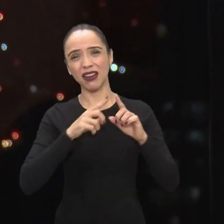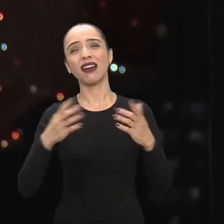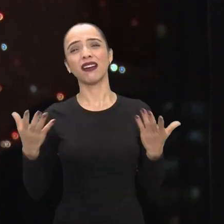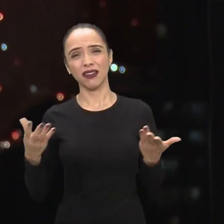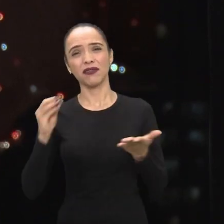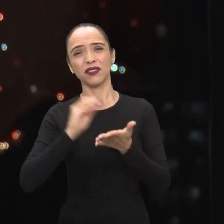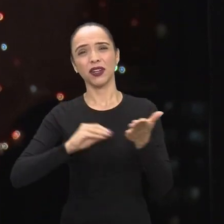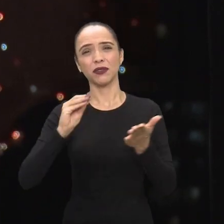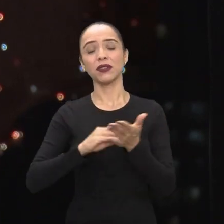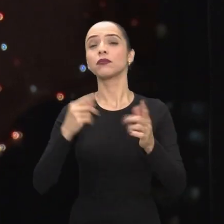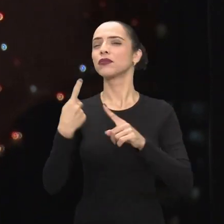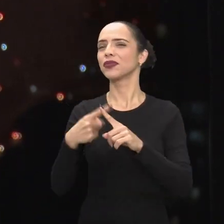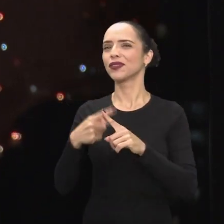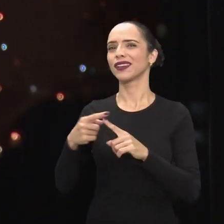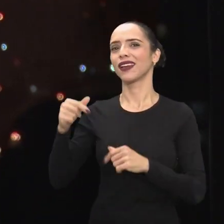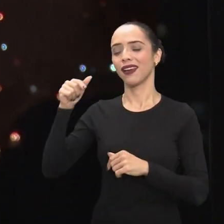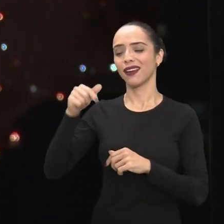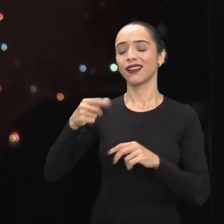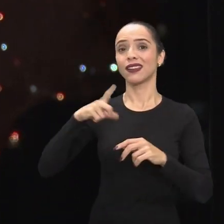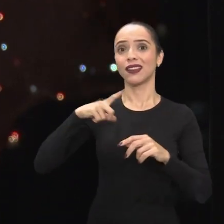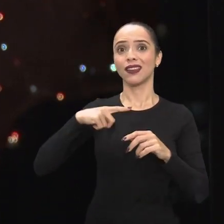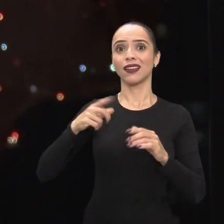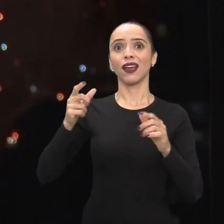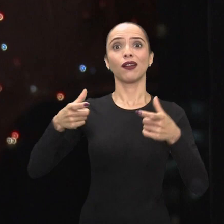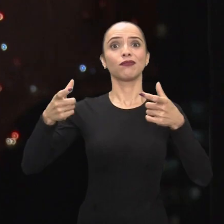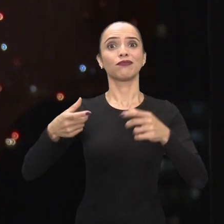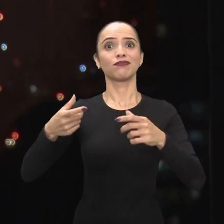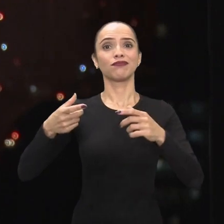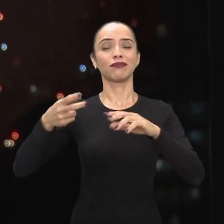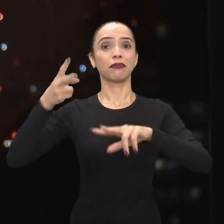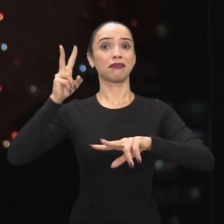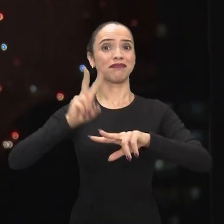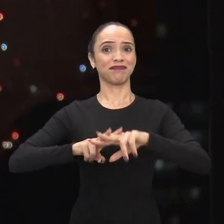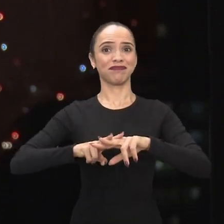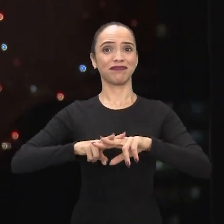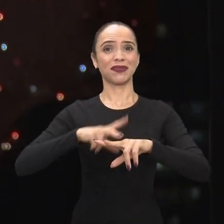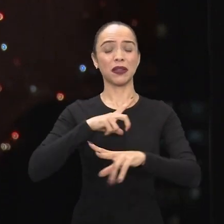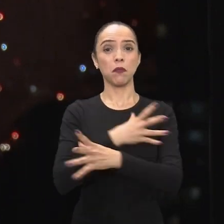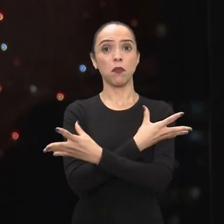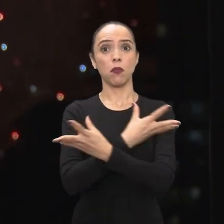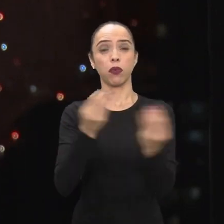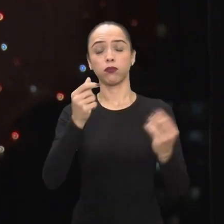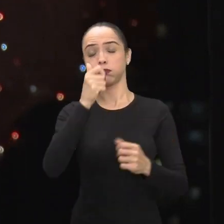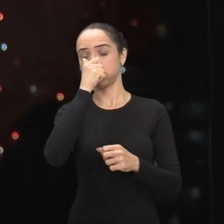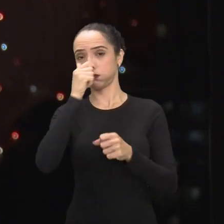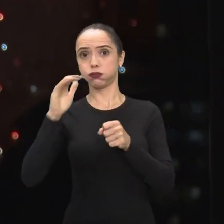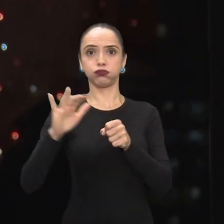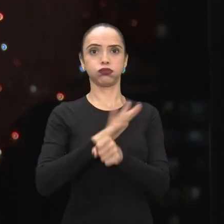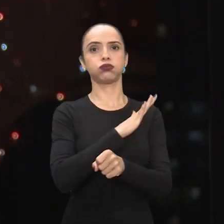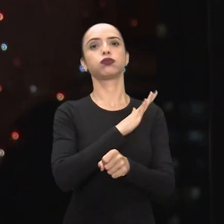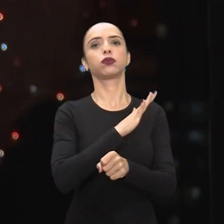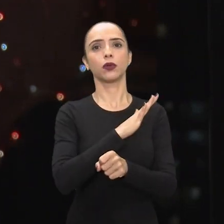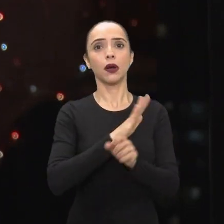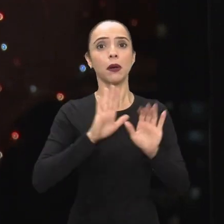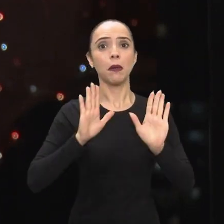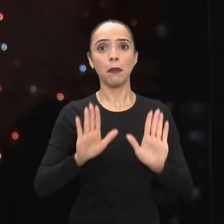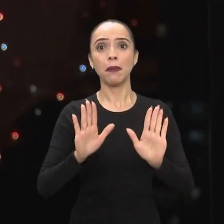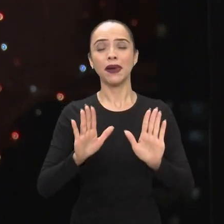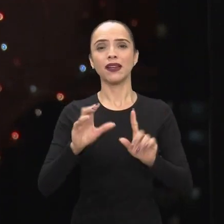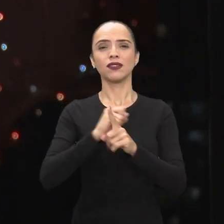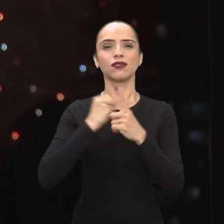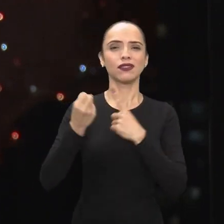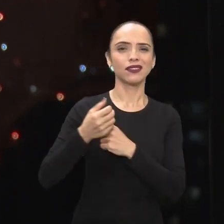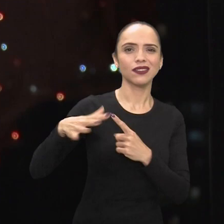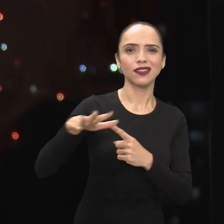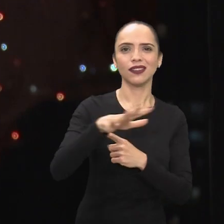a gente tem um sistema prisional inchado porém com baixa resposta